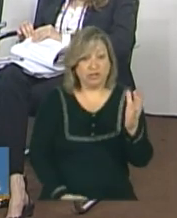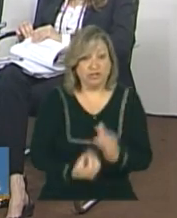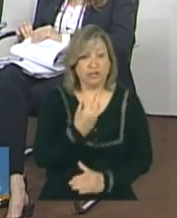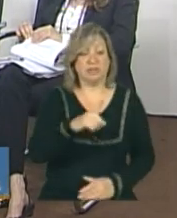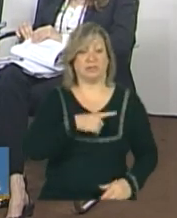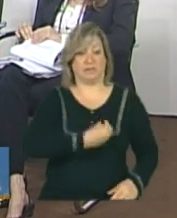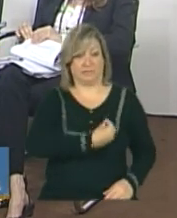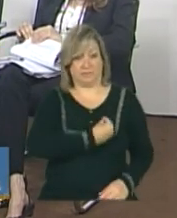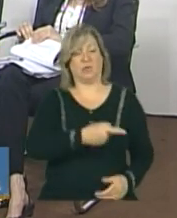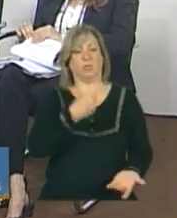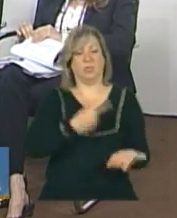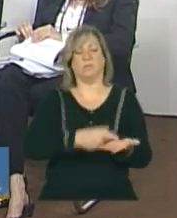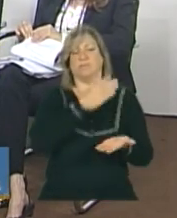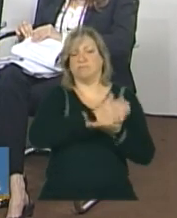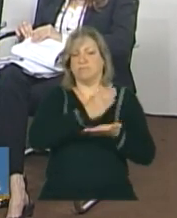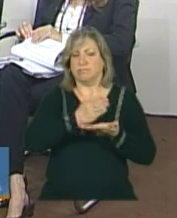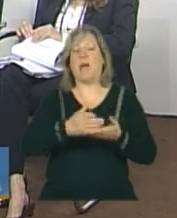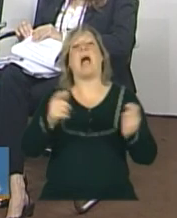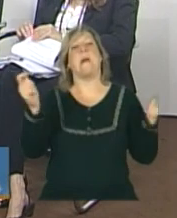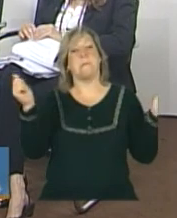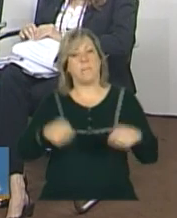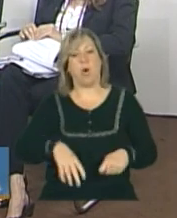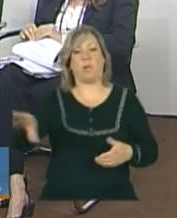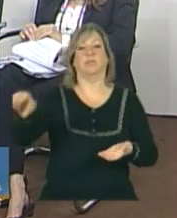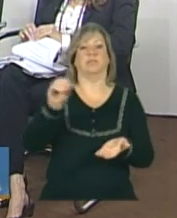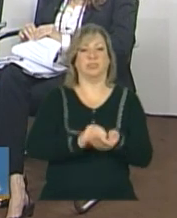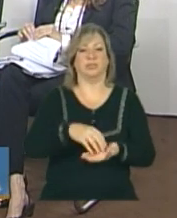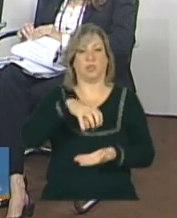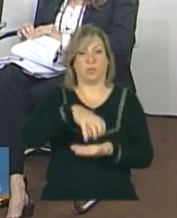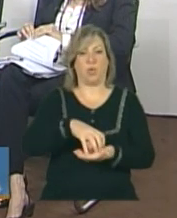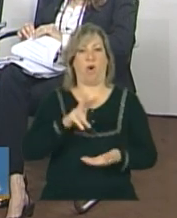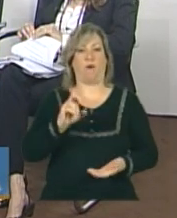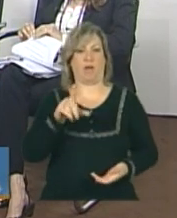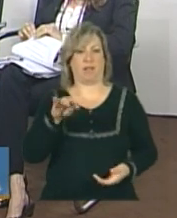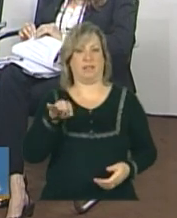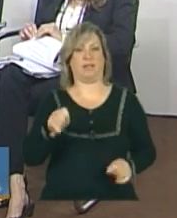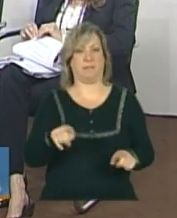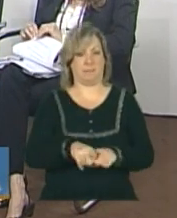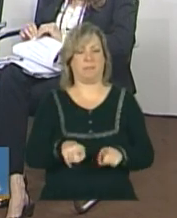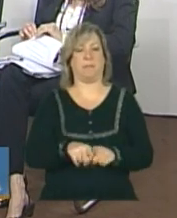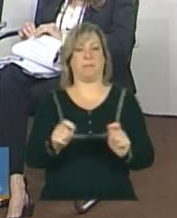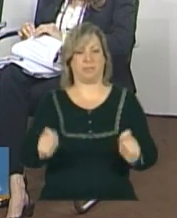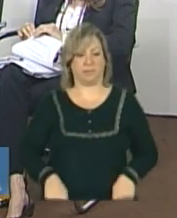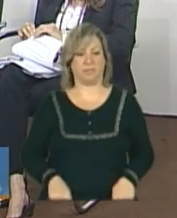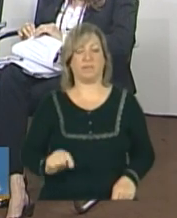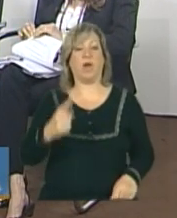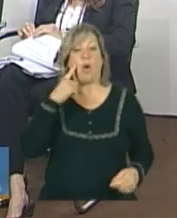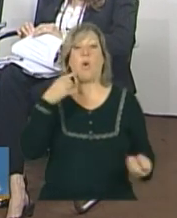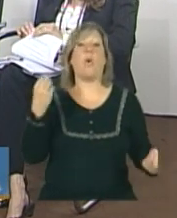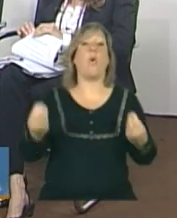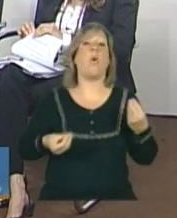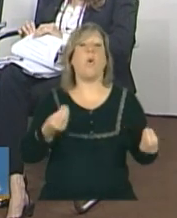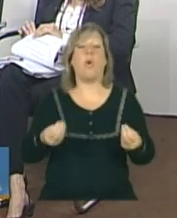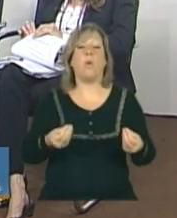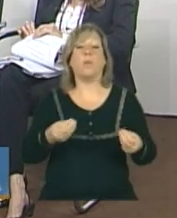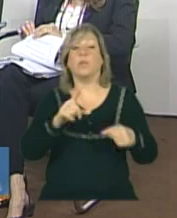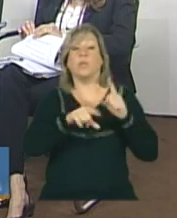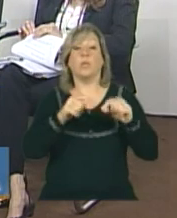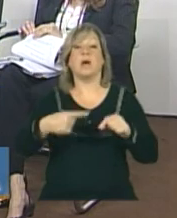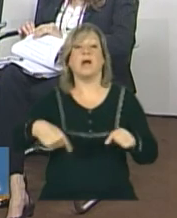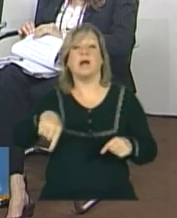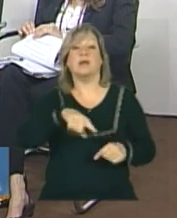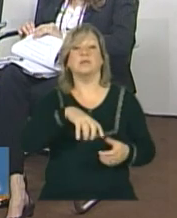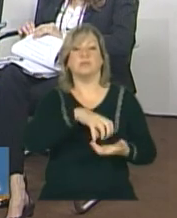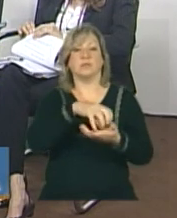funcionamento, cumprindo as metas de desenvolvimento do CRAS. E aí, como é que a gente classifica esses municípios? Né? A gente vai fazer uma